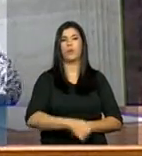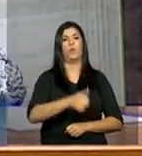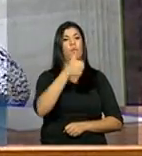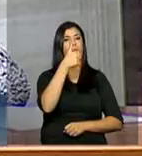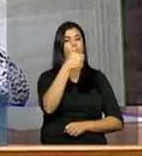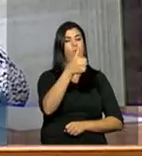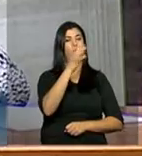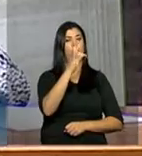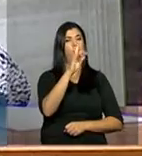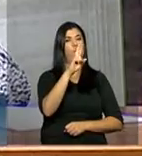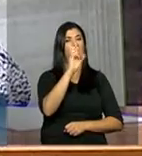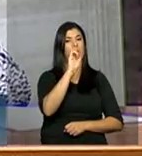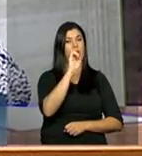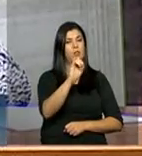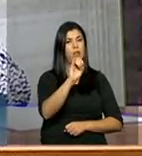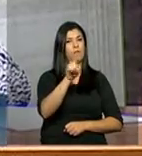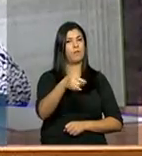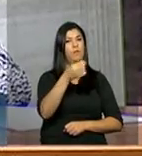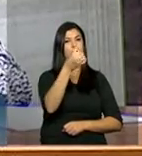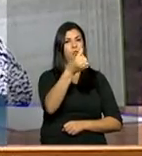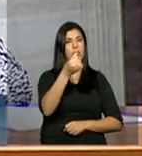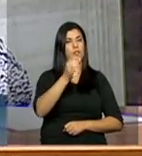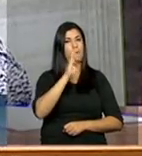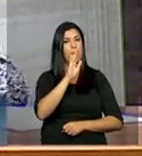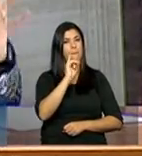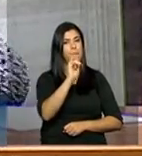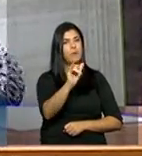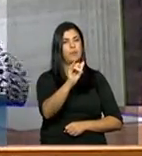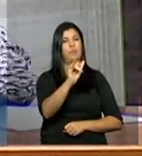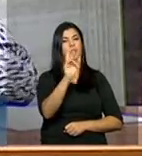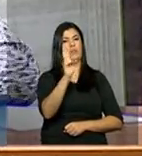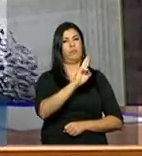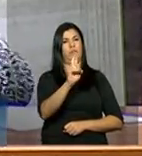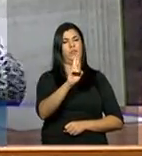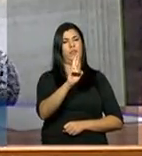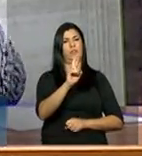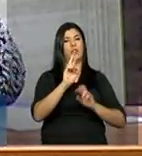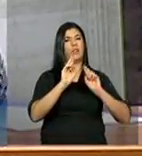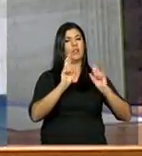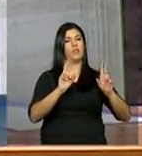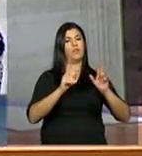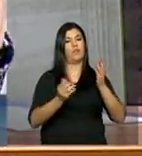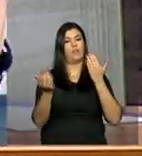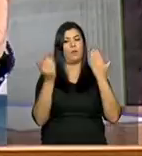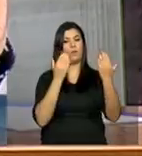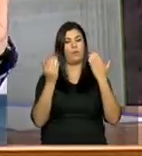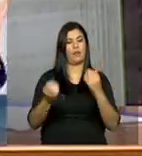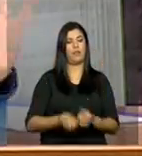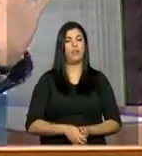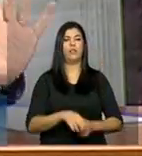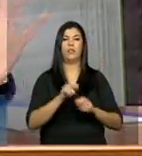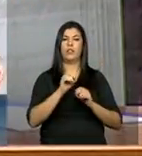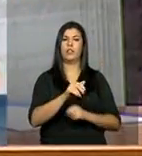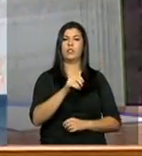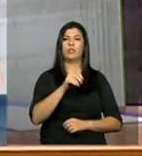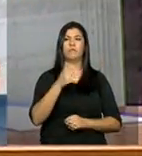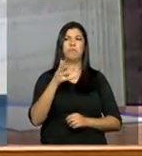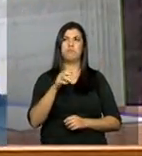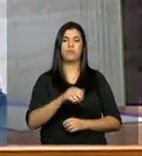1 trilhão e 66. Então, uma diferença aí de 111, se eu não me engano, bilhões, né?